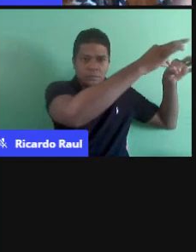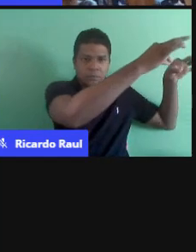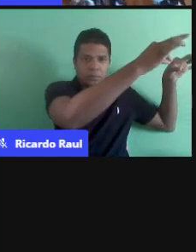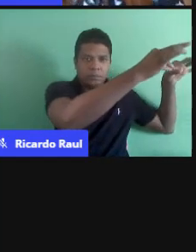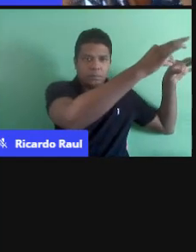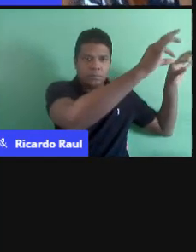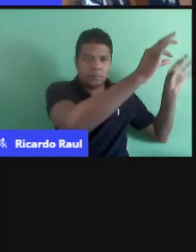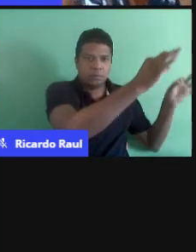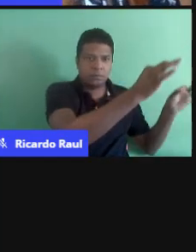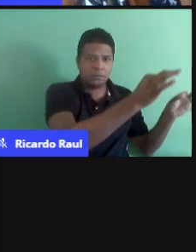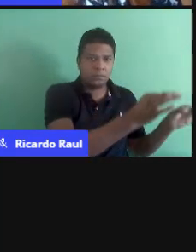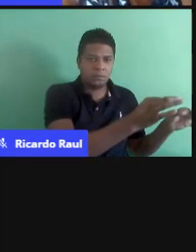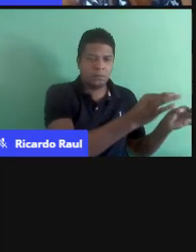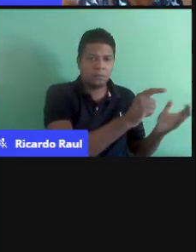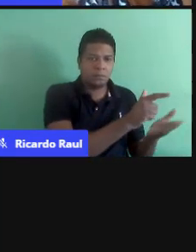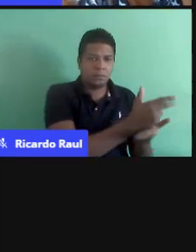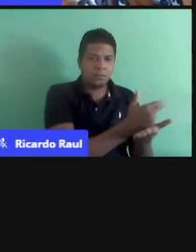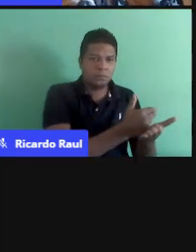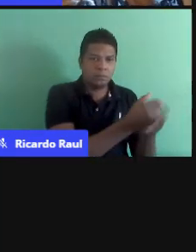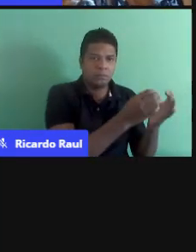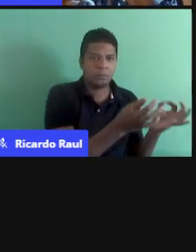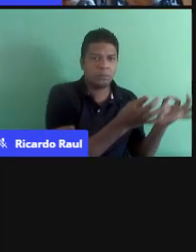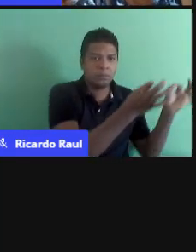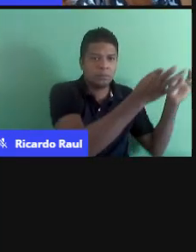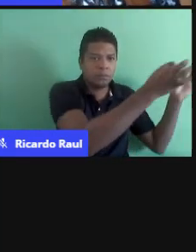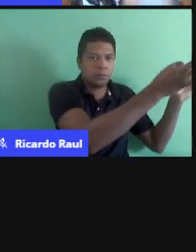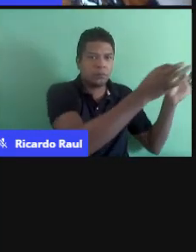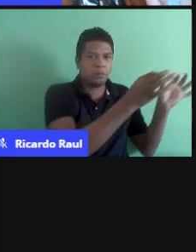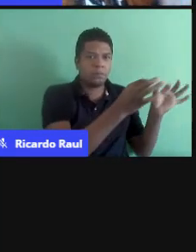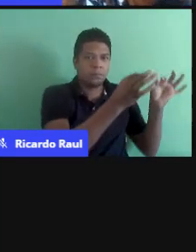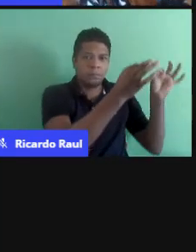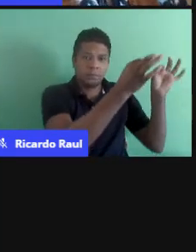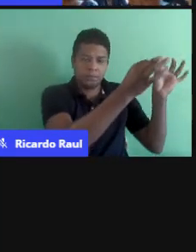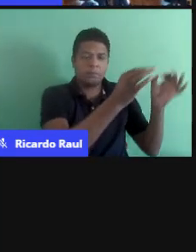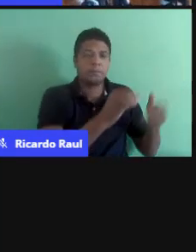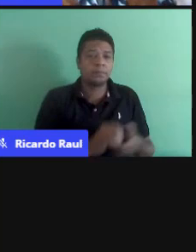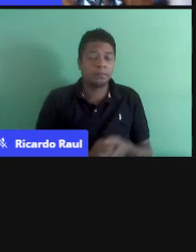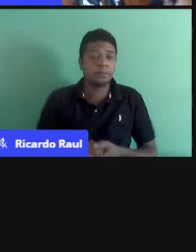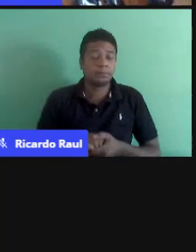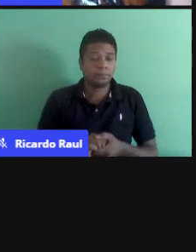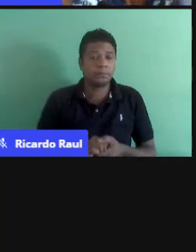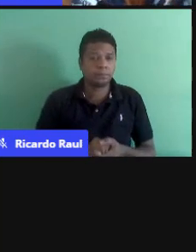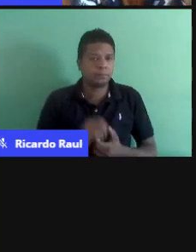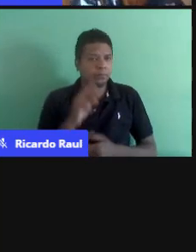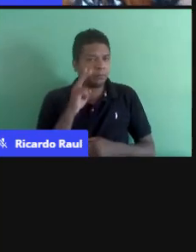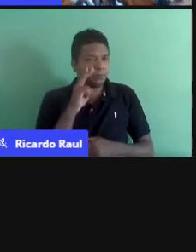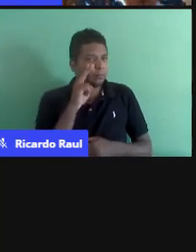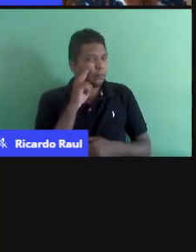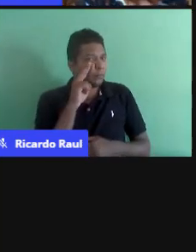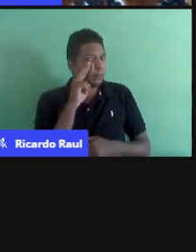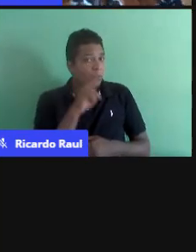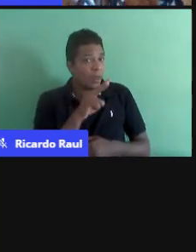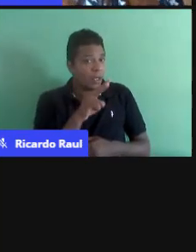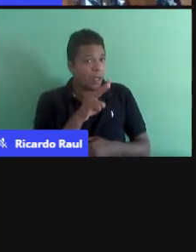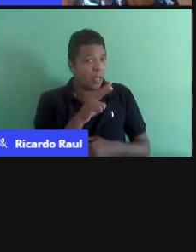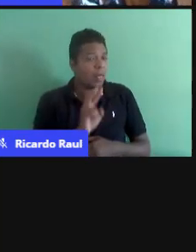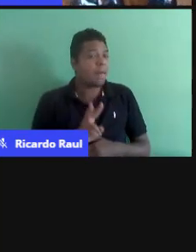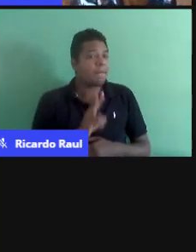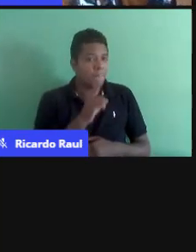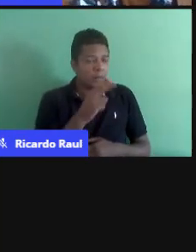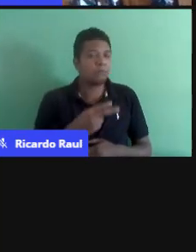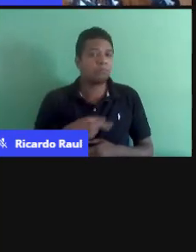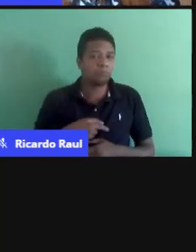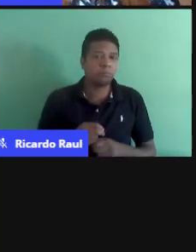esses desenhos das crianças sejam expostos, para que elas mesmas percebam como tem o valor da